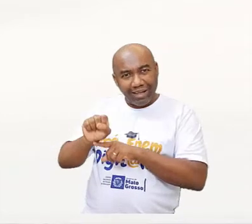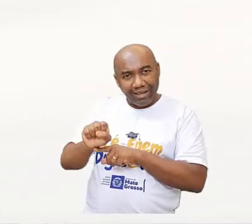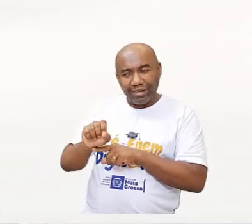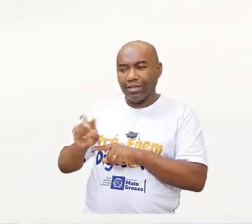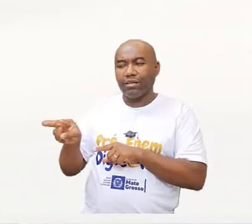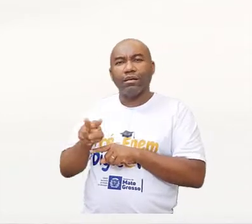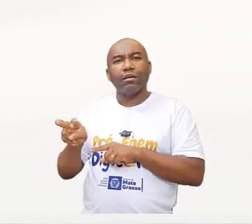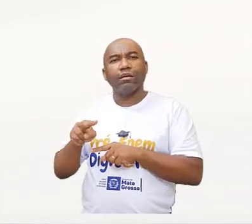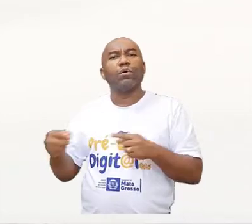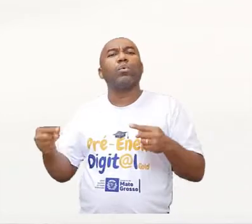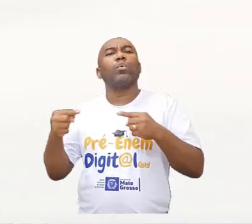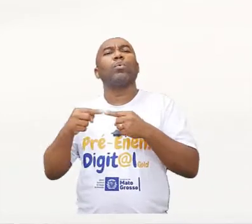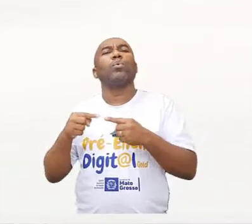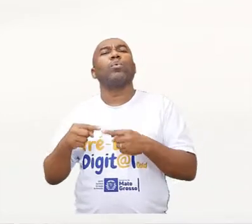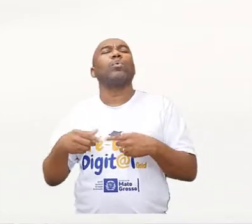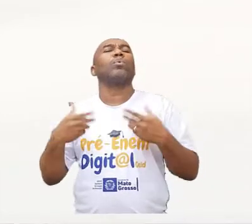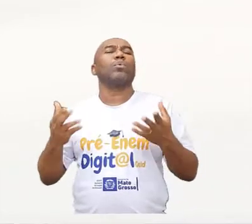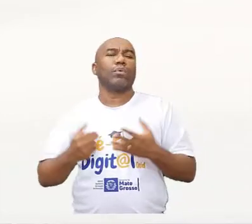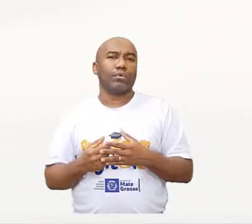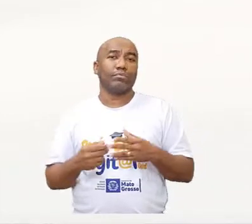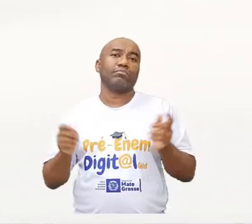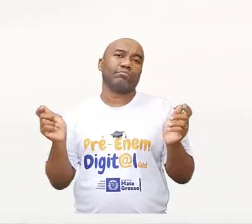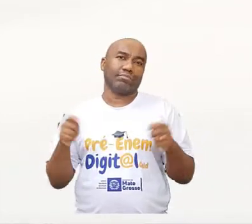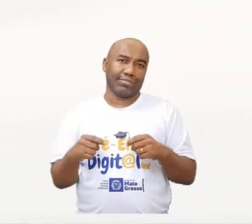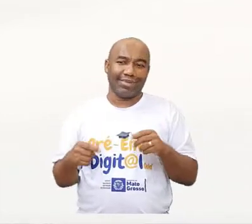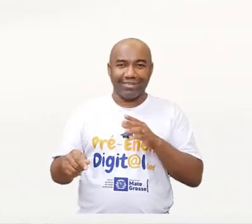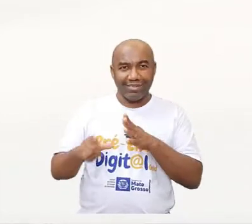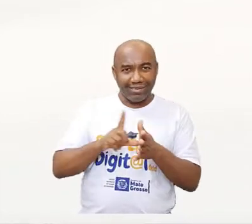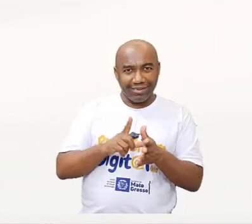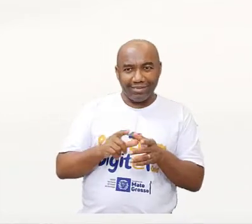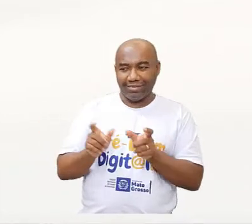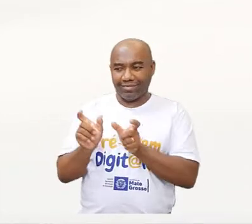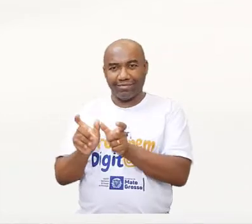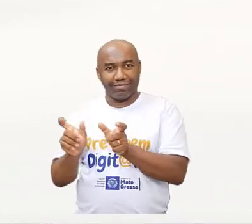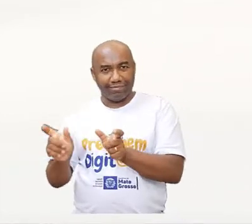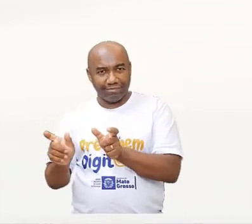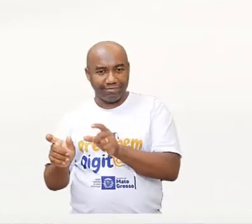dar as possíveis